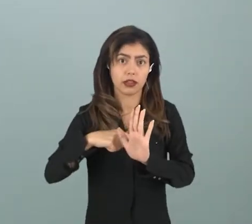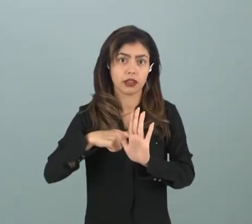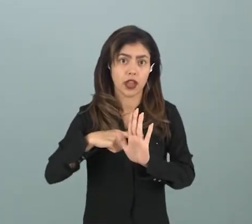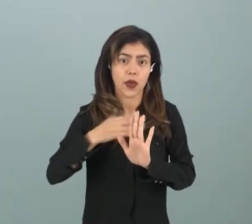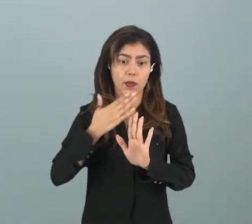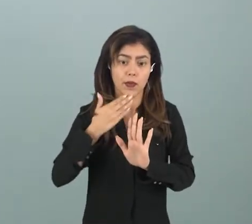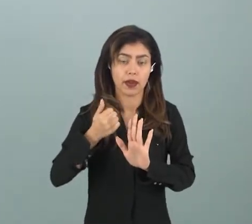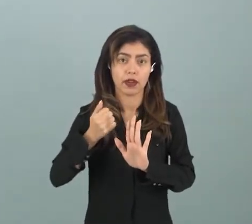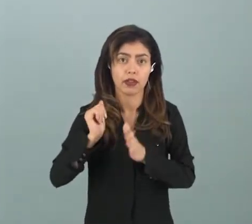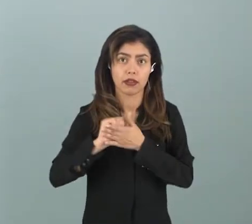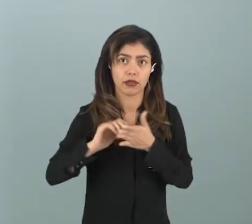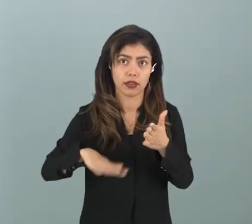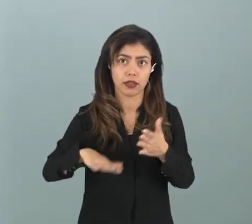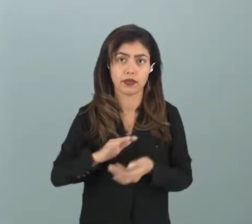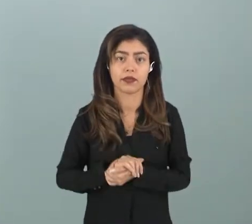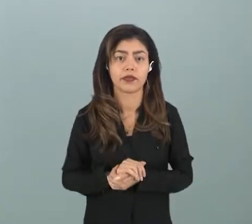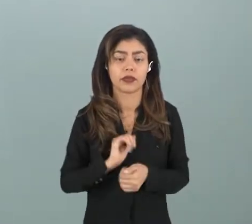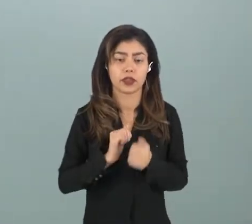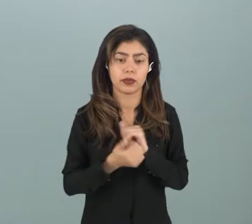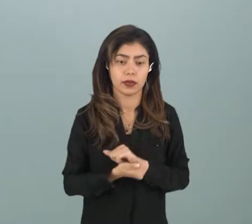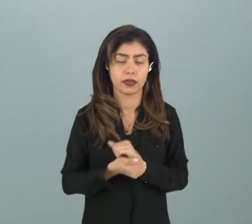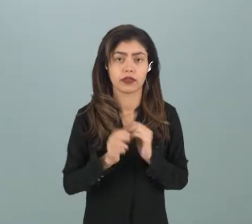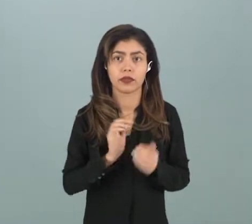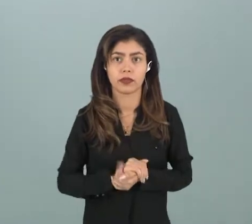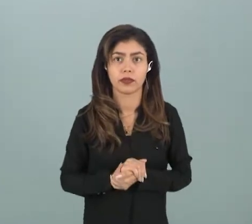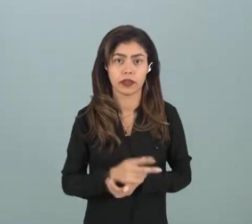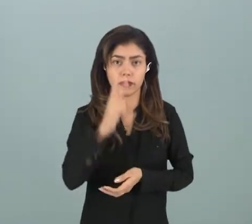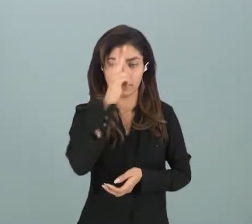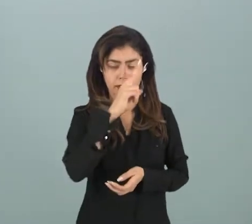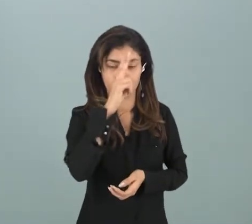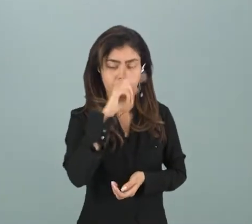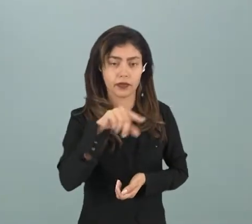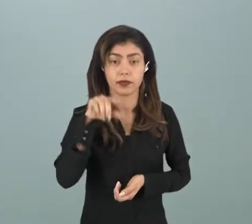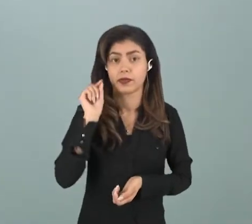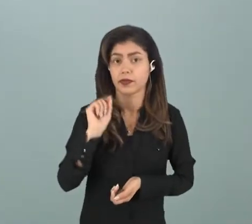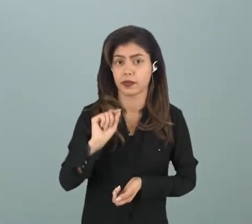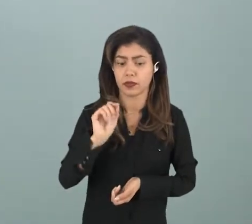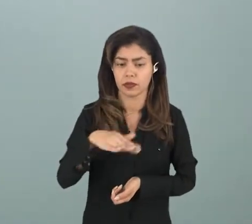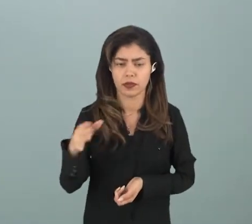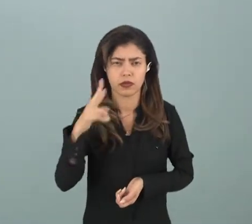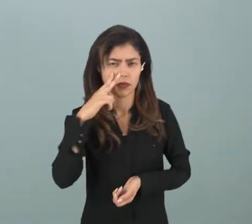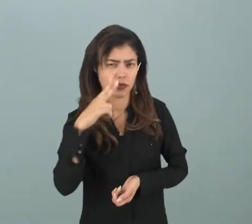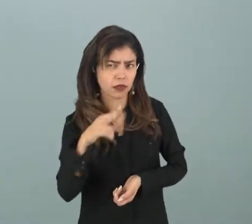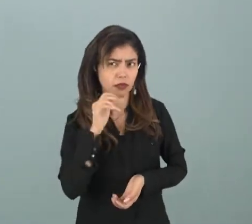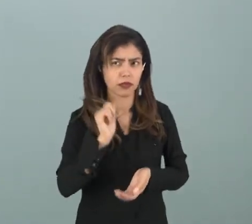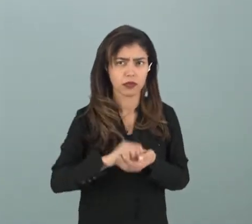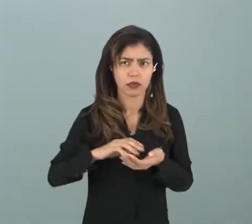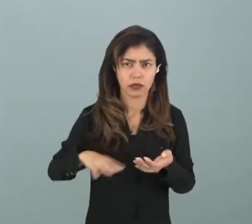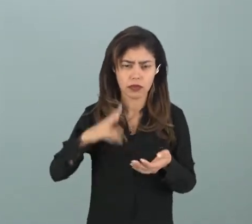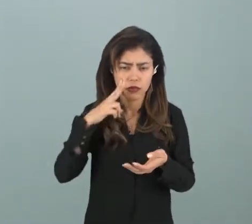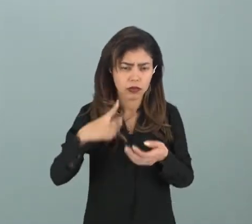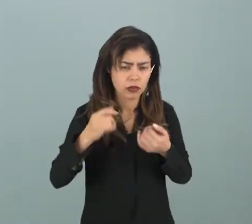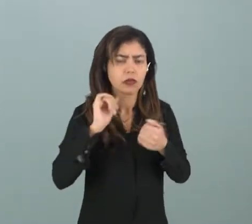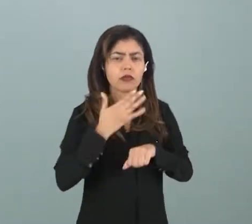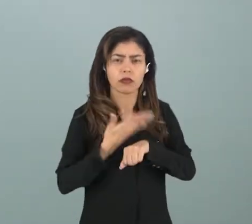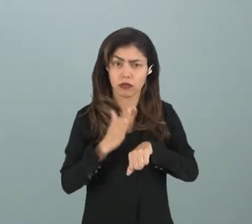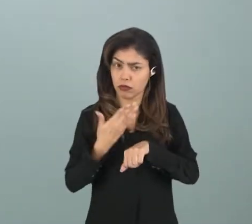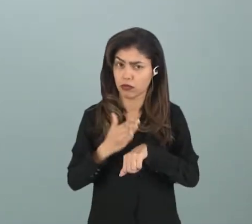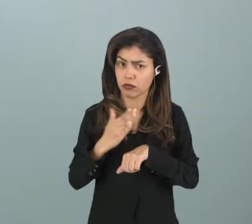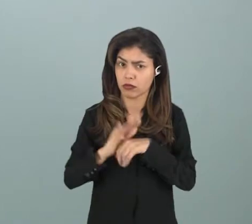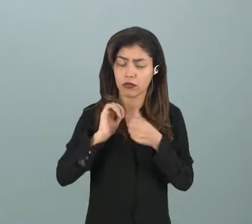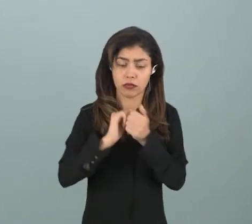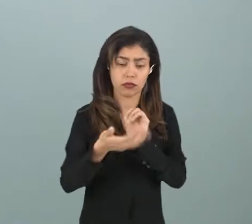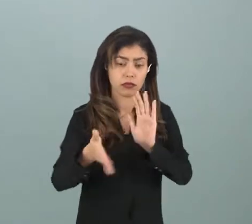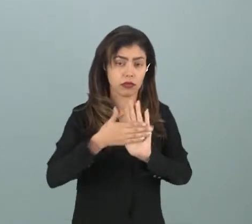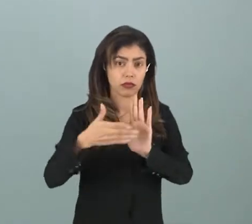dessa atividade. E lembrando que quando vocês verem essas atividades ou proporem para